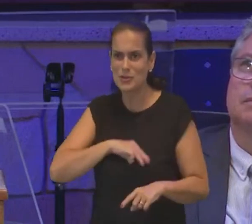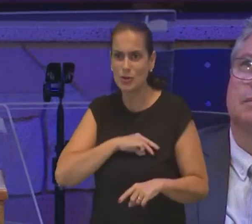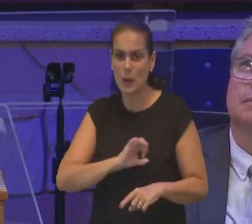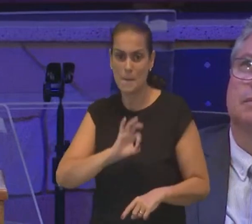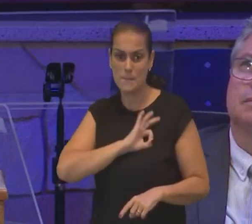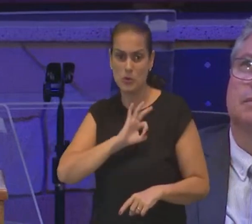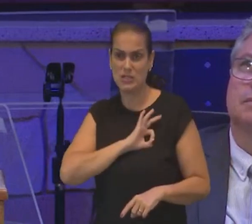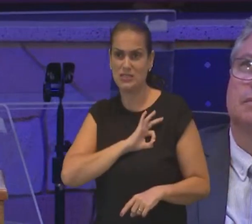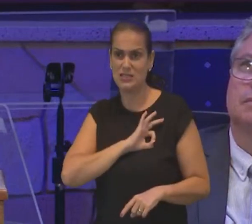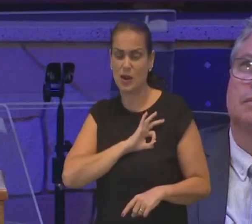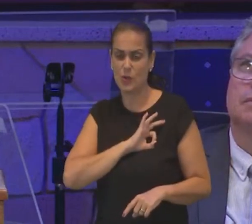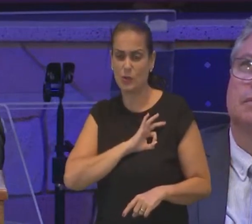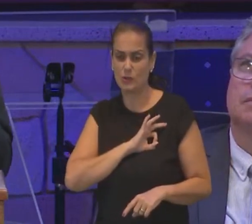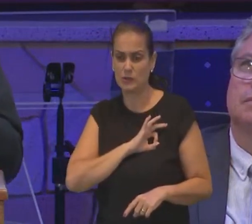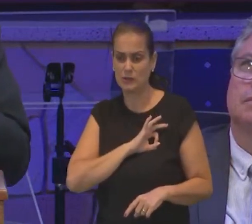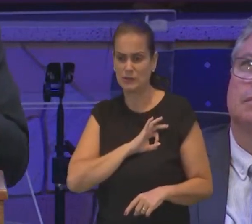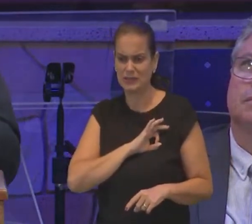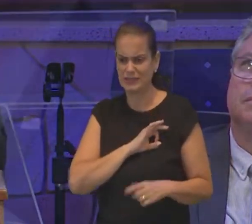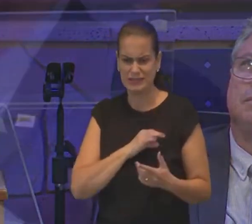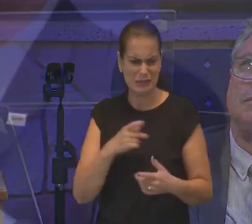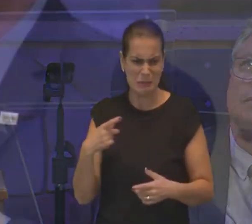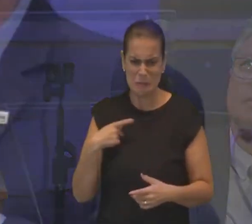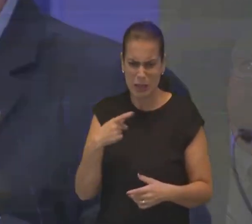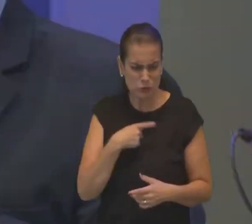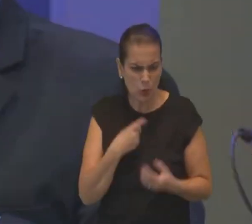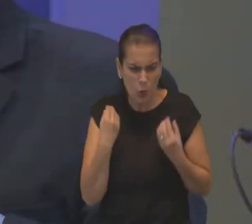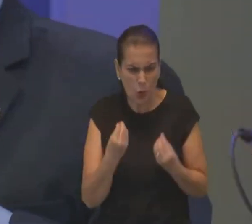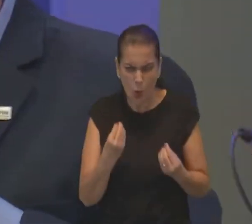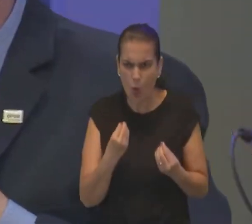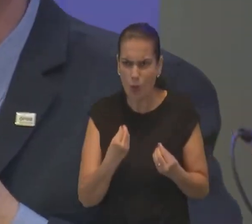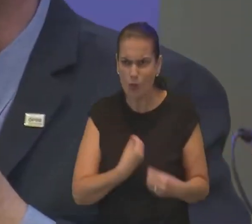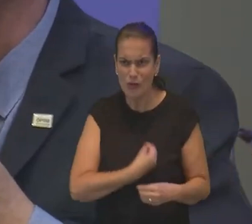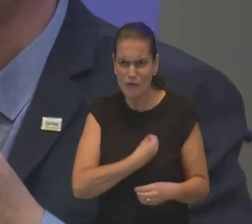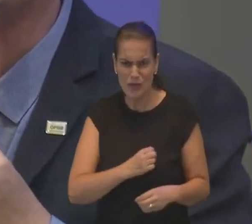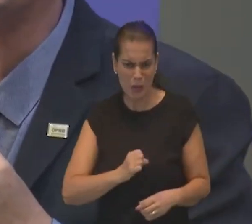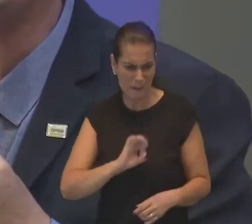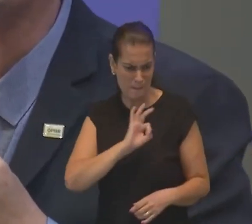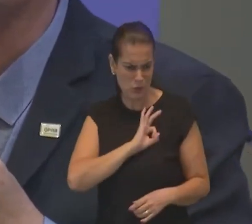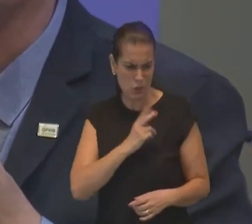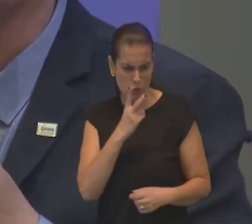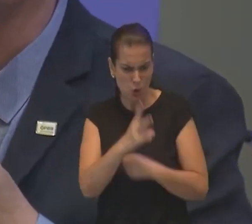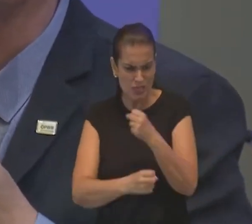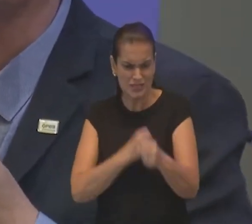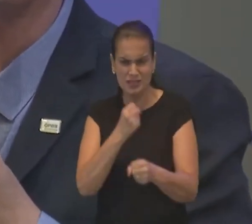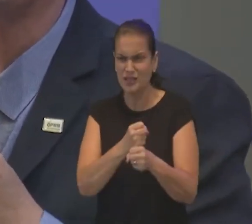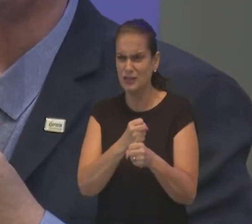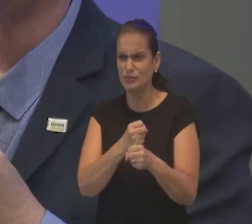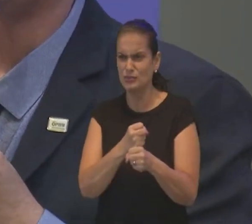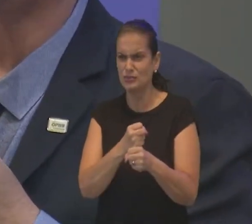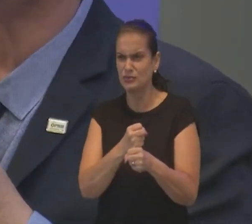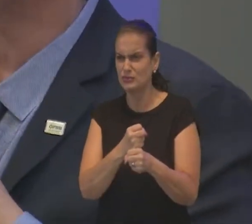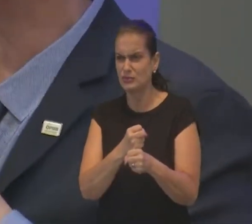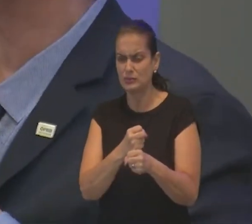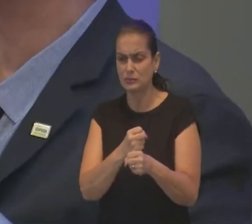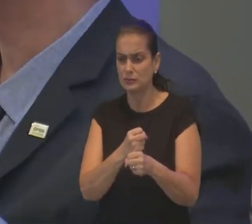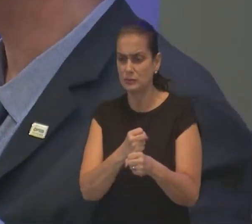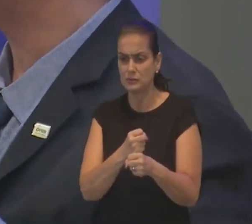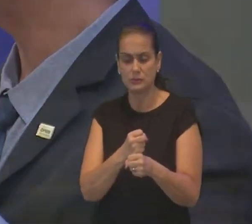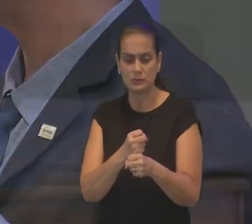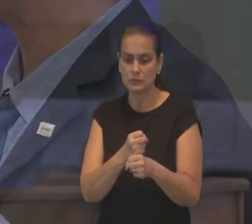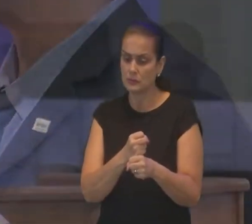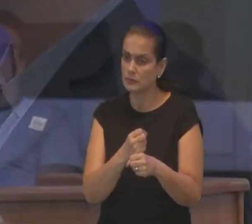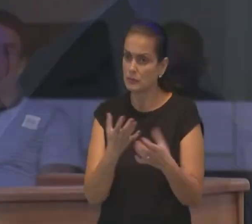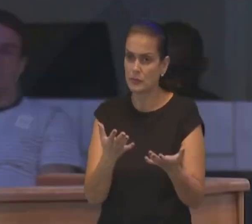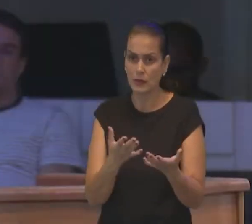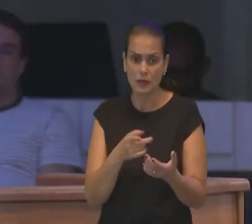Eu disse: pastor, esse negócio vai dar certo, pastor. Eu convivi com um policial 2 anos. Eu disse: Alexandre, se você não der